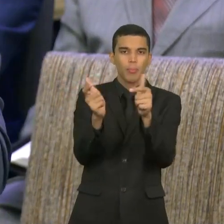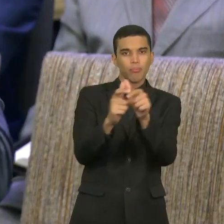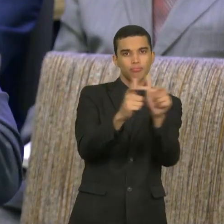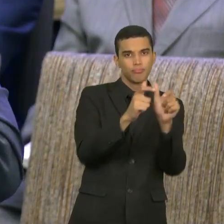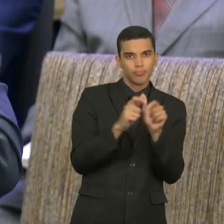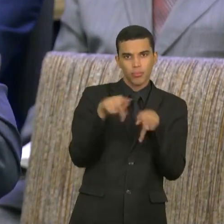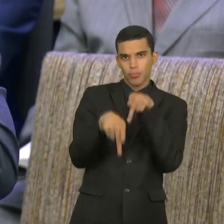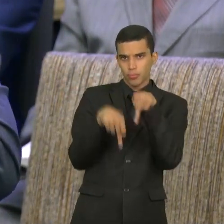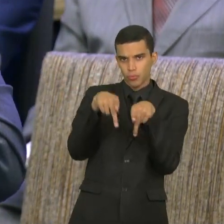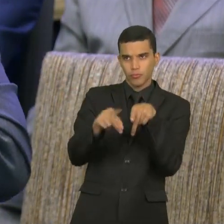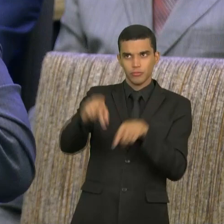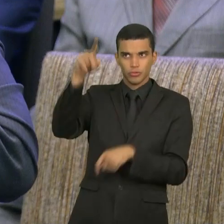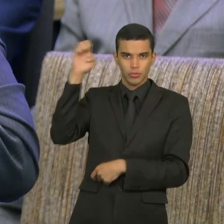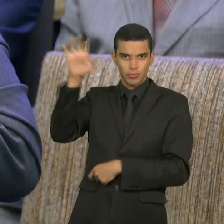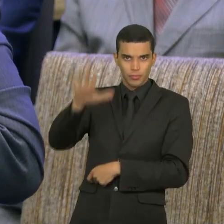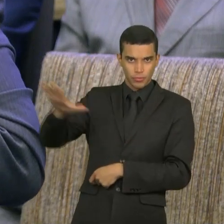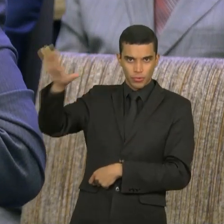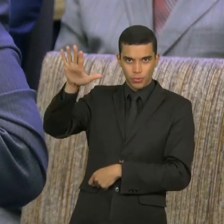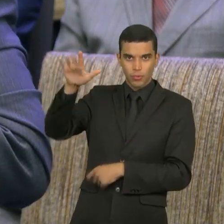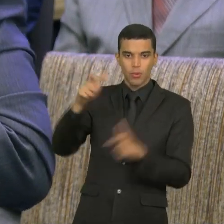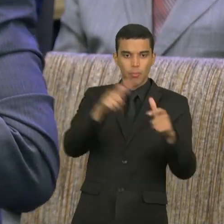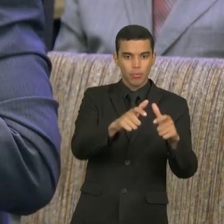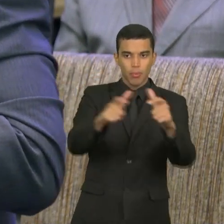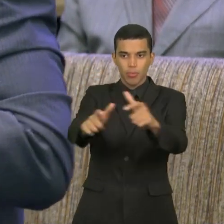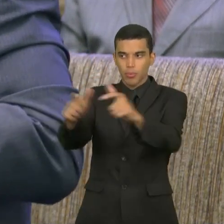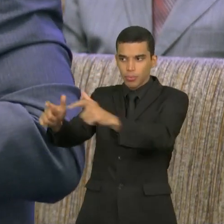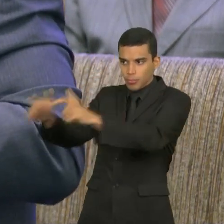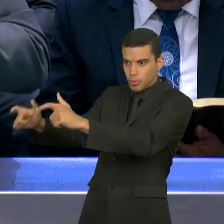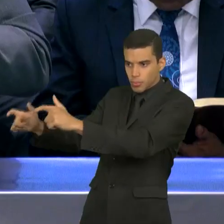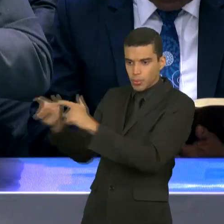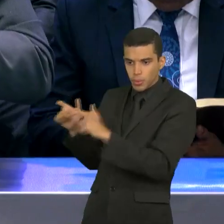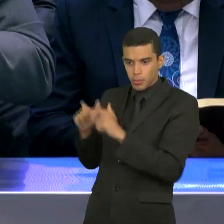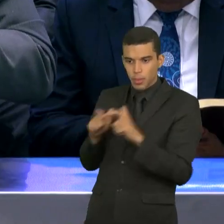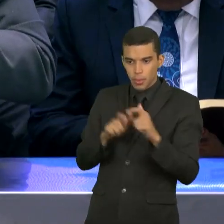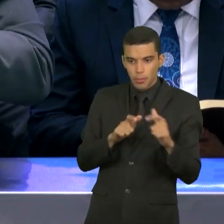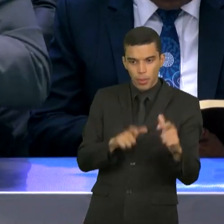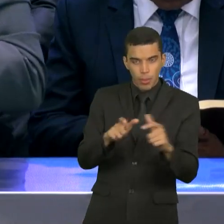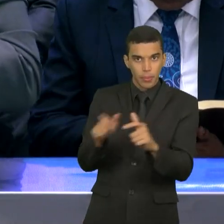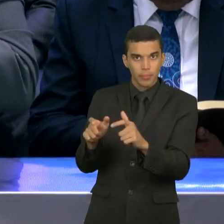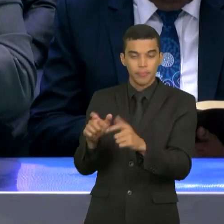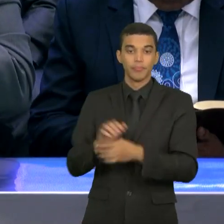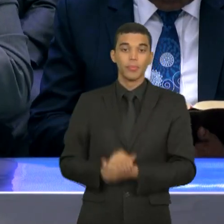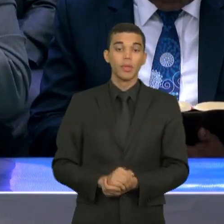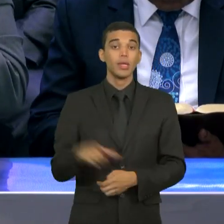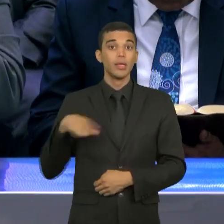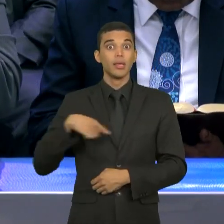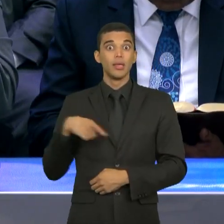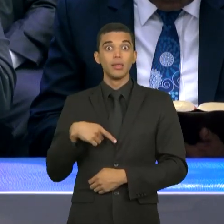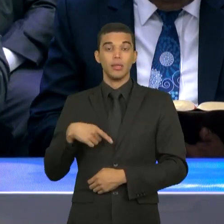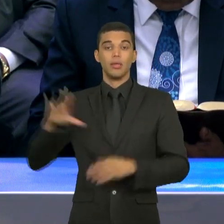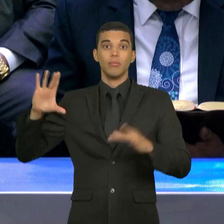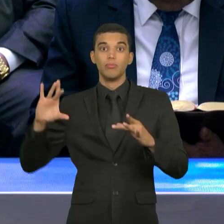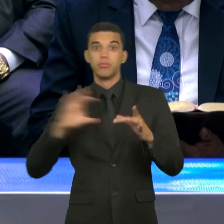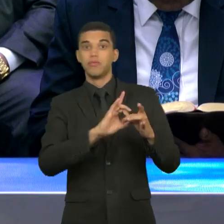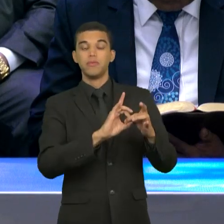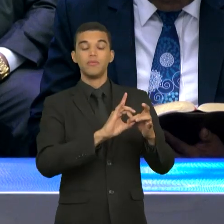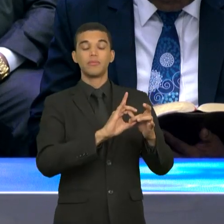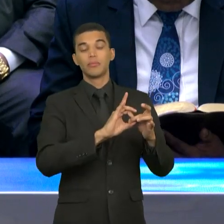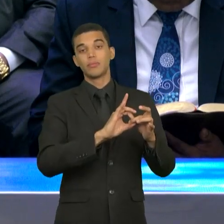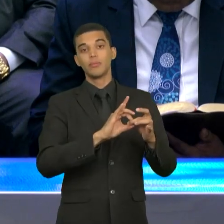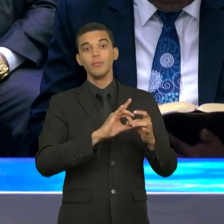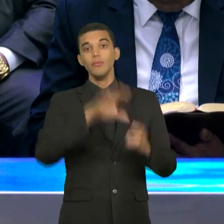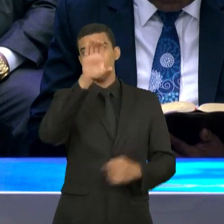governados e eles eram muito apegados a então igreja da época grande religião a igreja